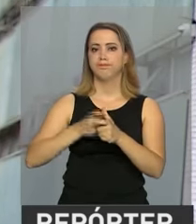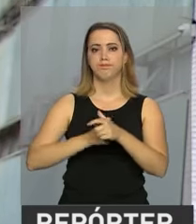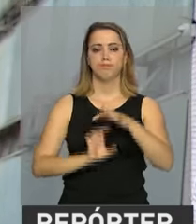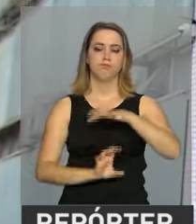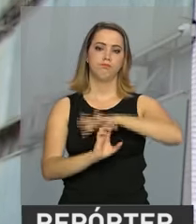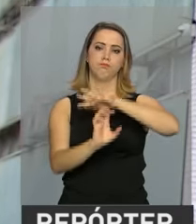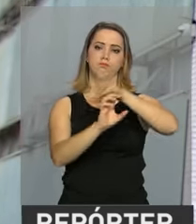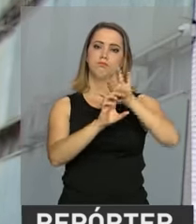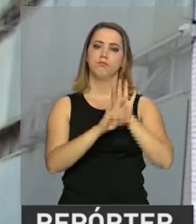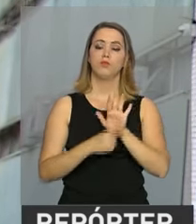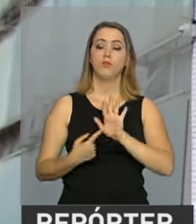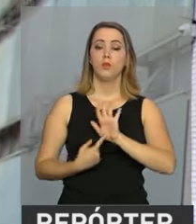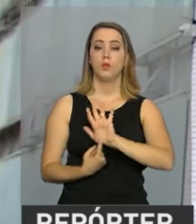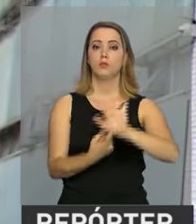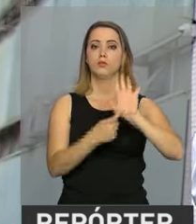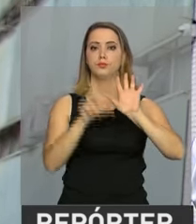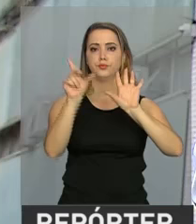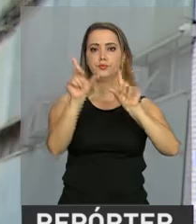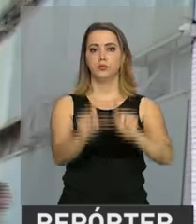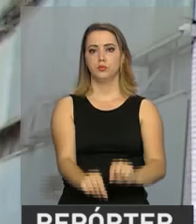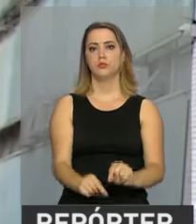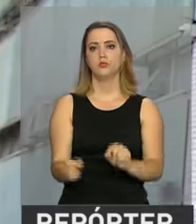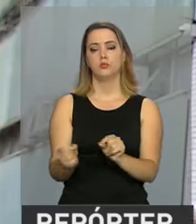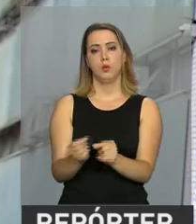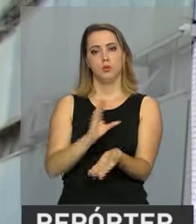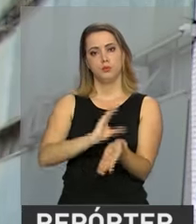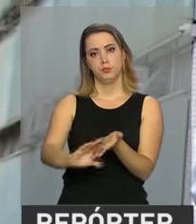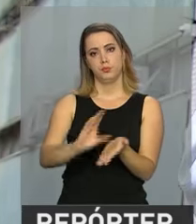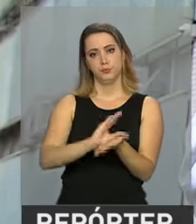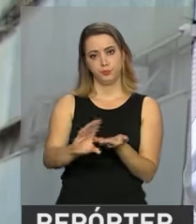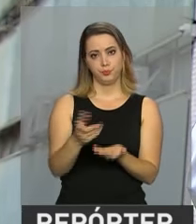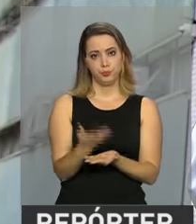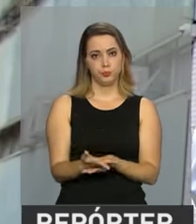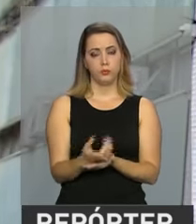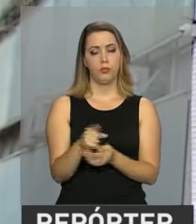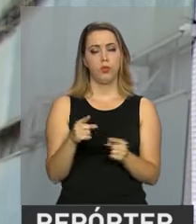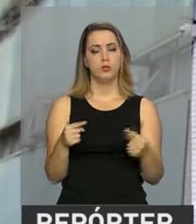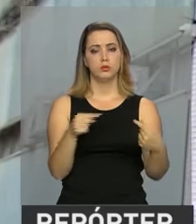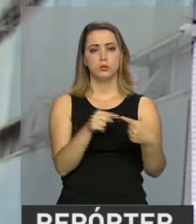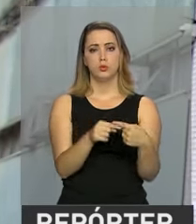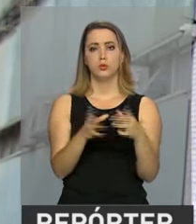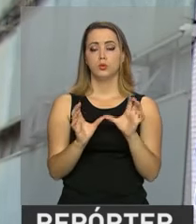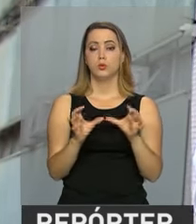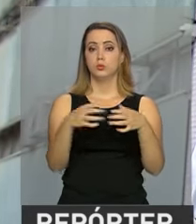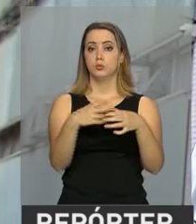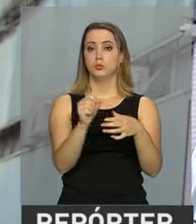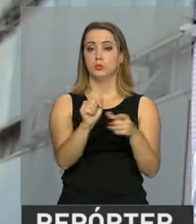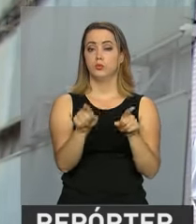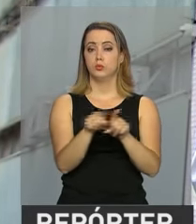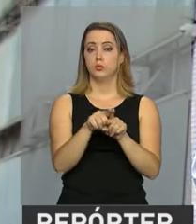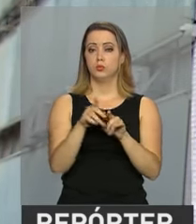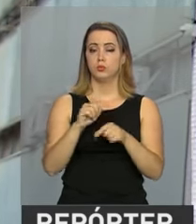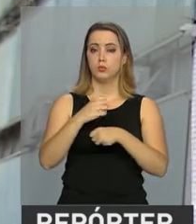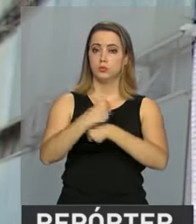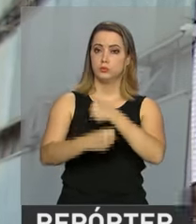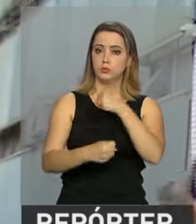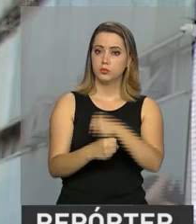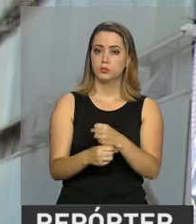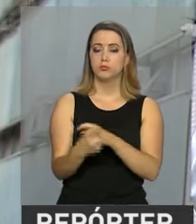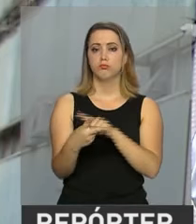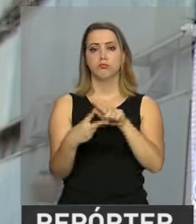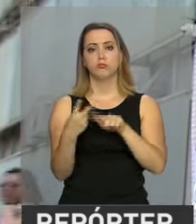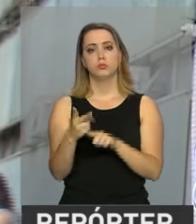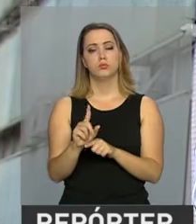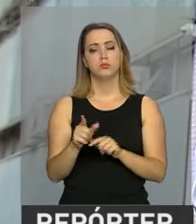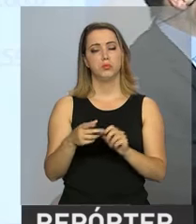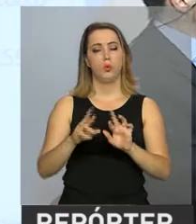empresas, refletindo na queda do investimento. Ainda de acordo com o órgão, as previsões para 2016 e 2017 não